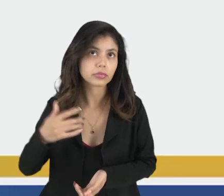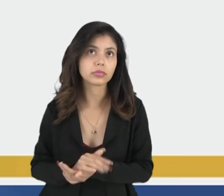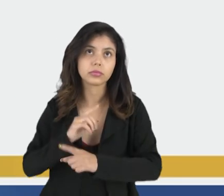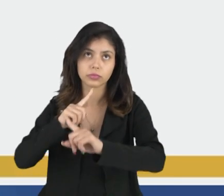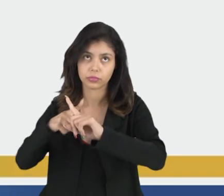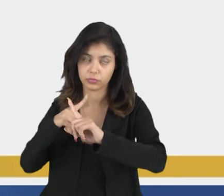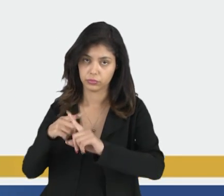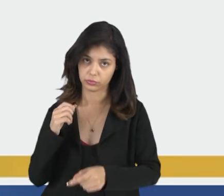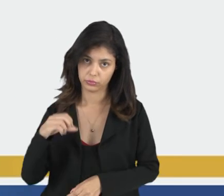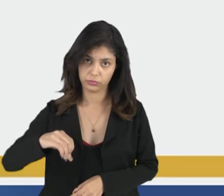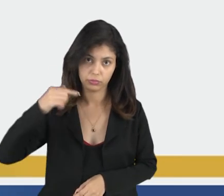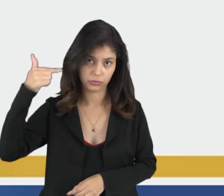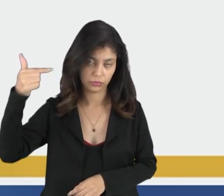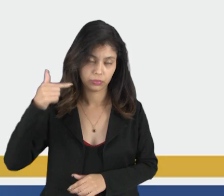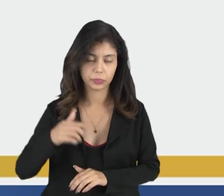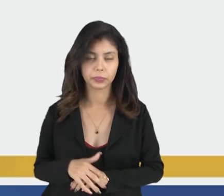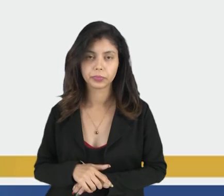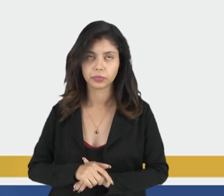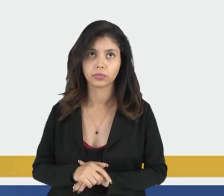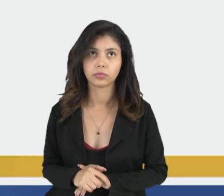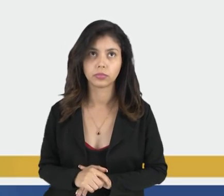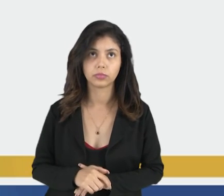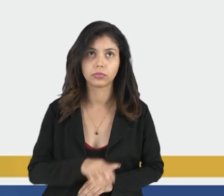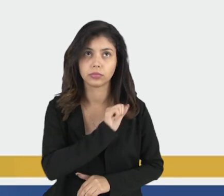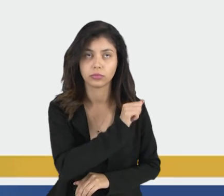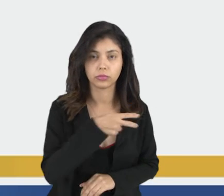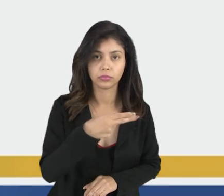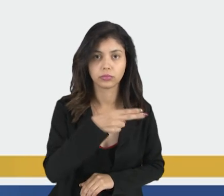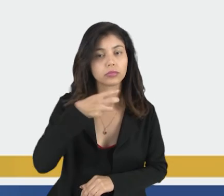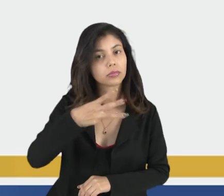3,14 vezes 9 ao quadrado. A é igual